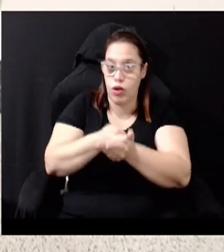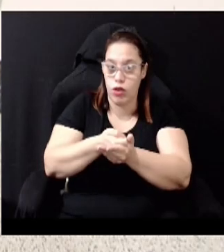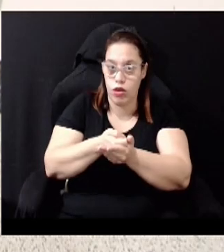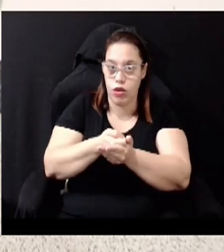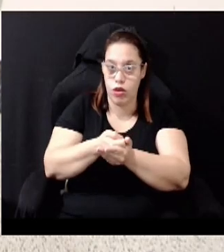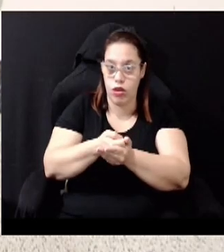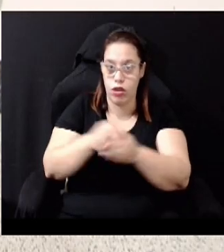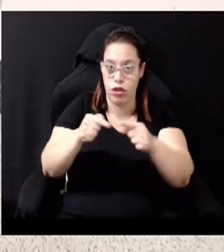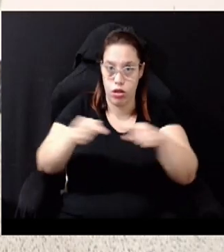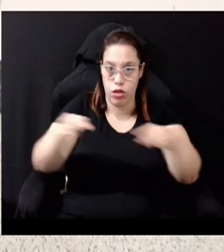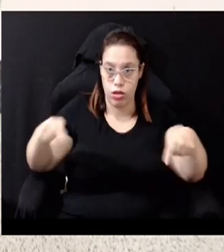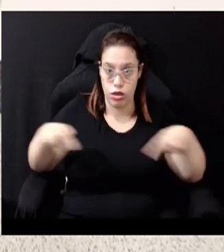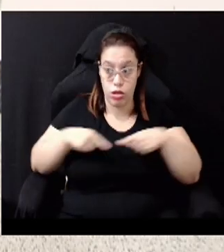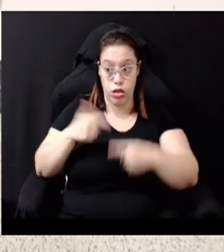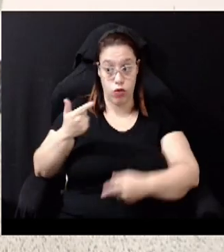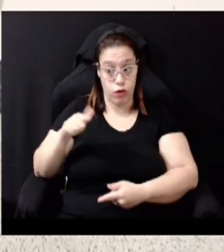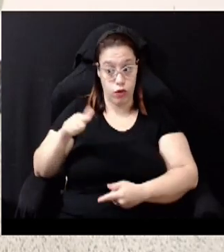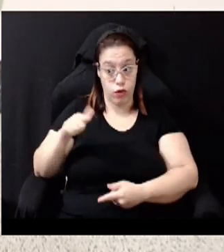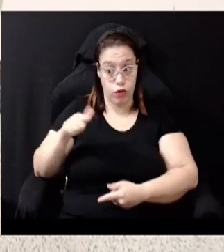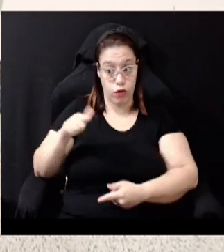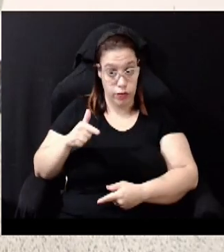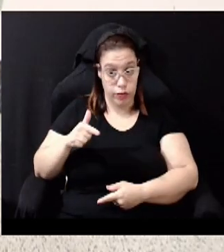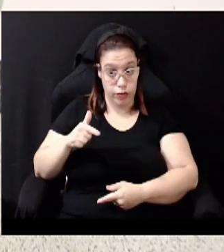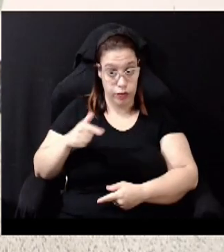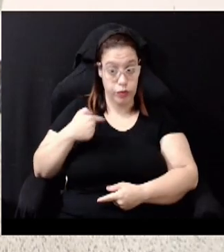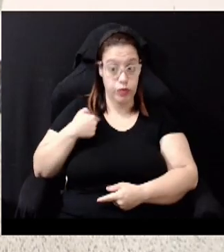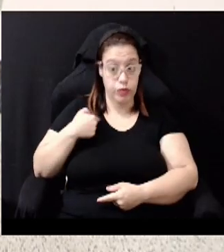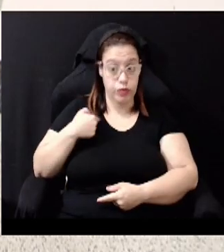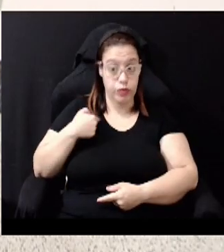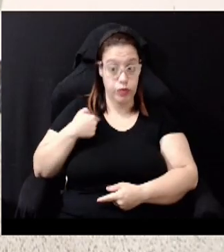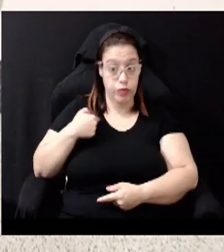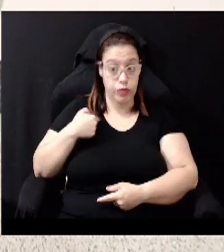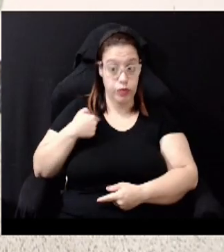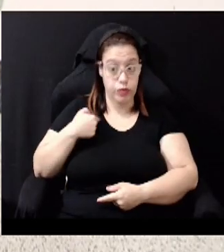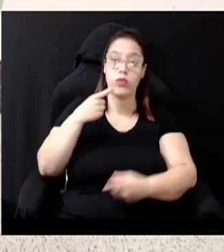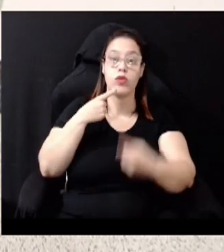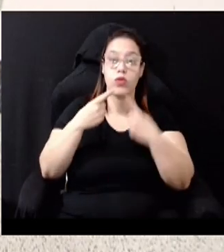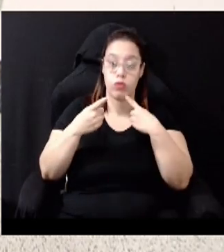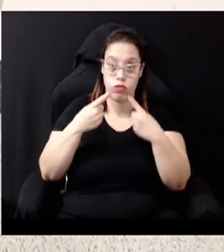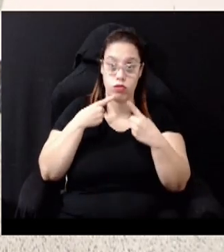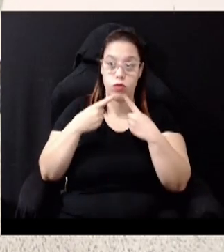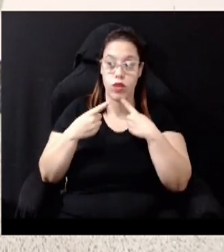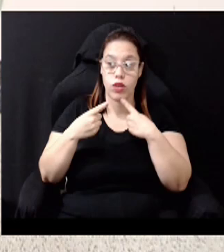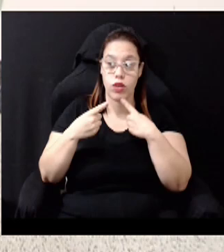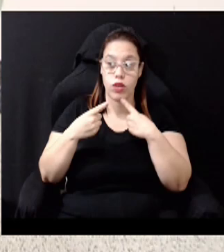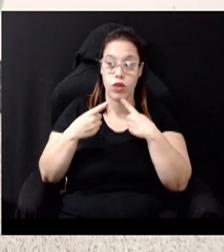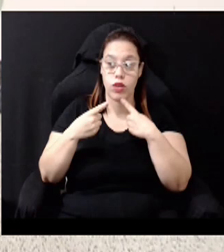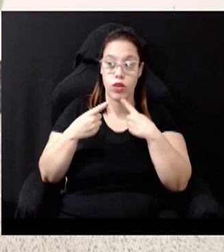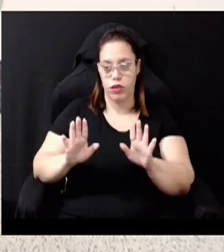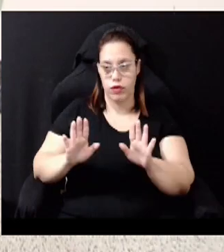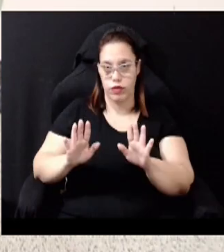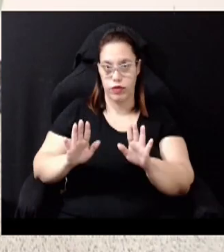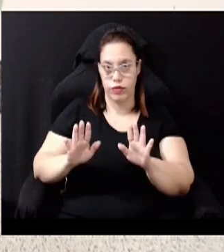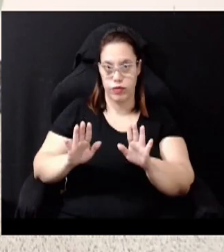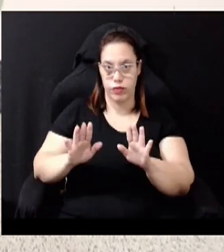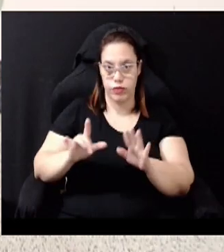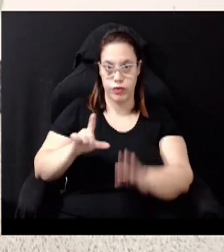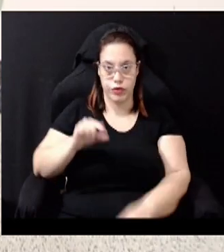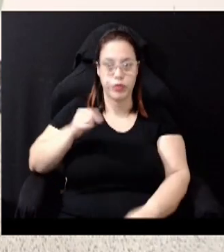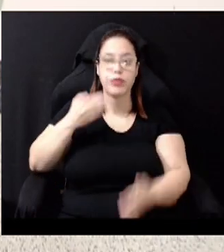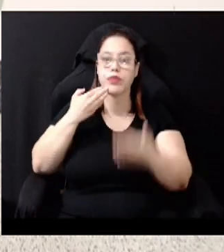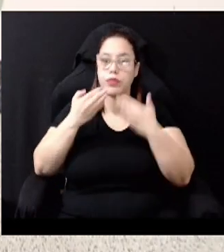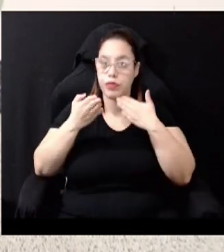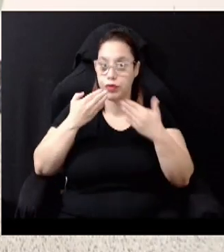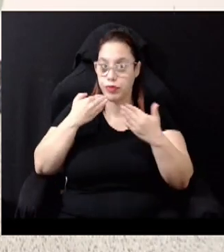não existe. Nós optamos no diálogo, na conversa. Nós optamos em conversar.